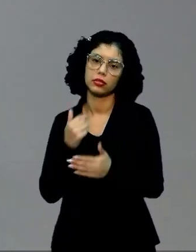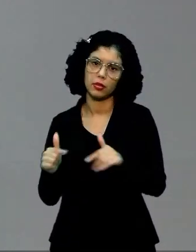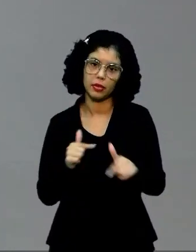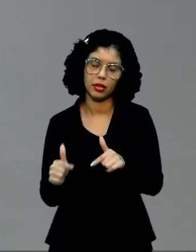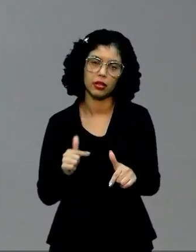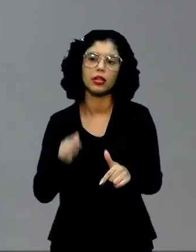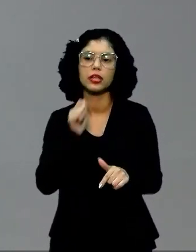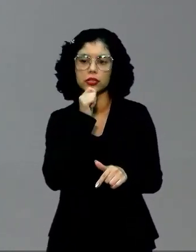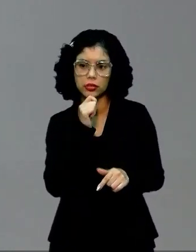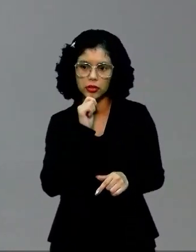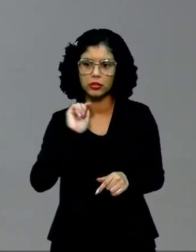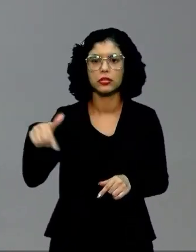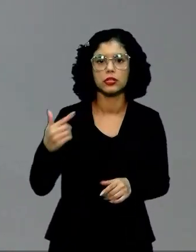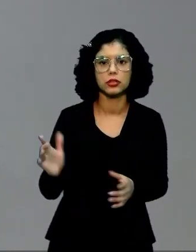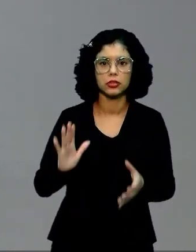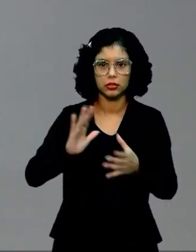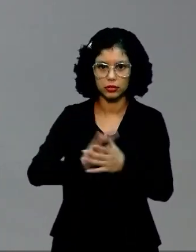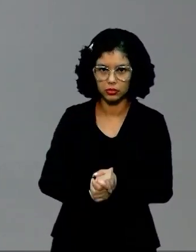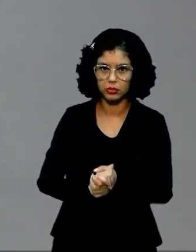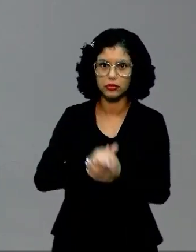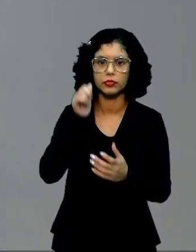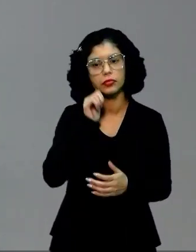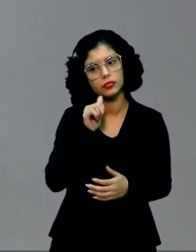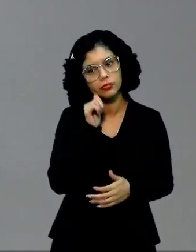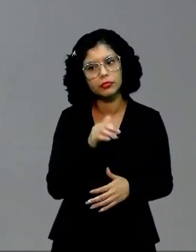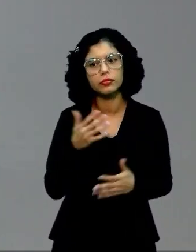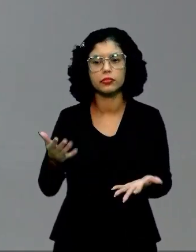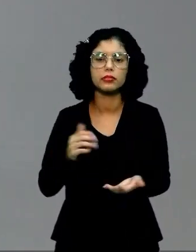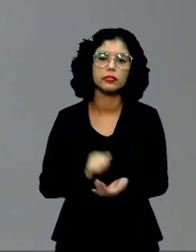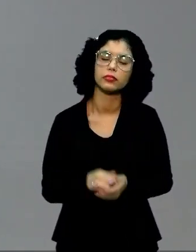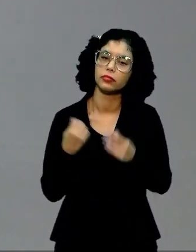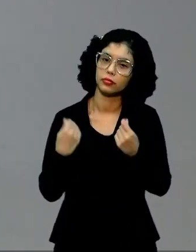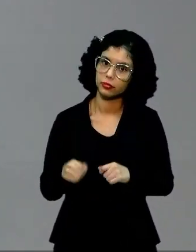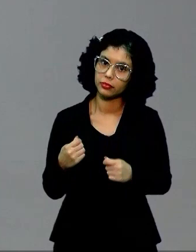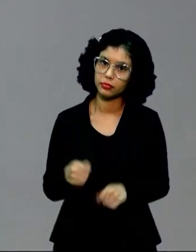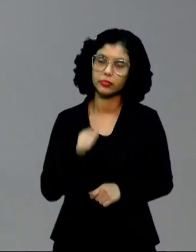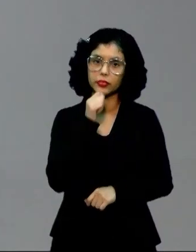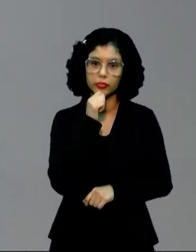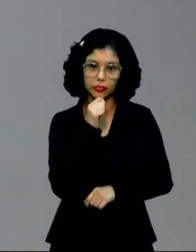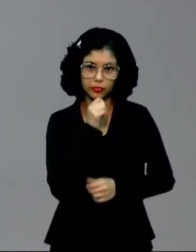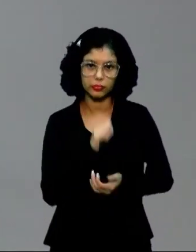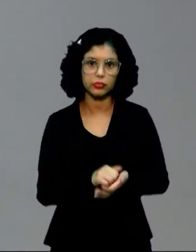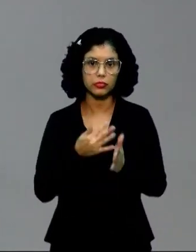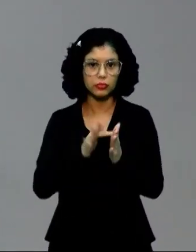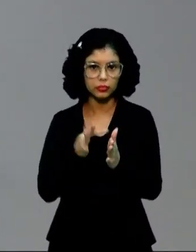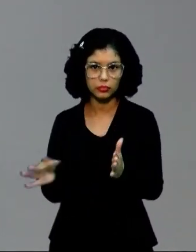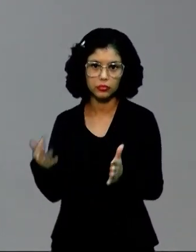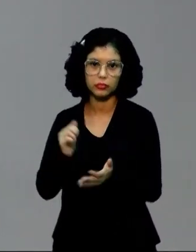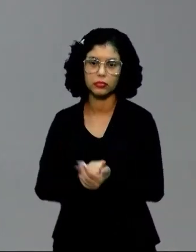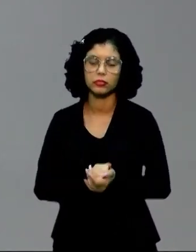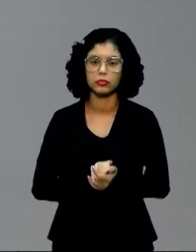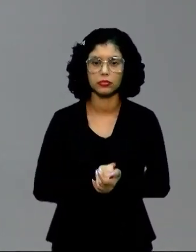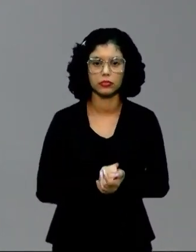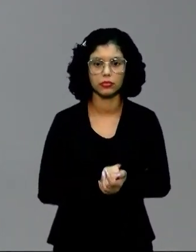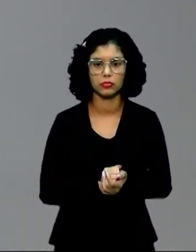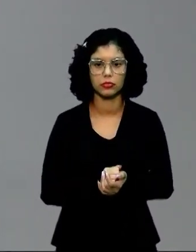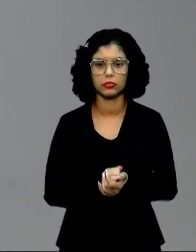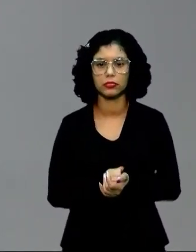de manter a casa, após casar-se com essa moça, ele precisa recorrer à função de